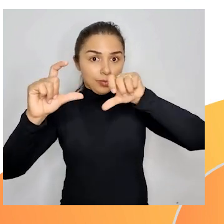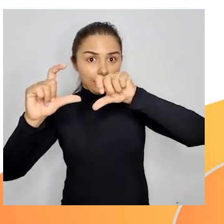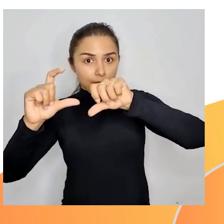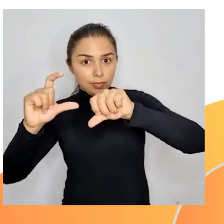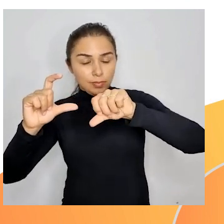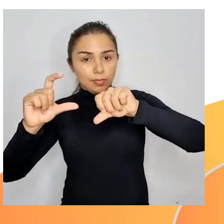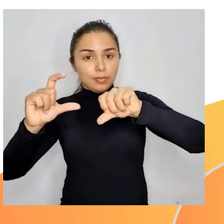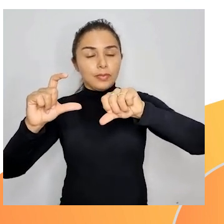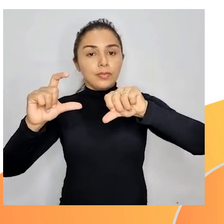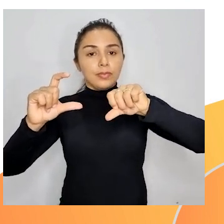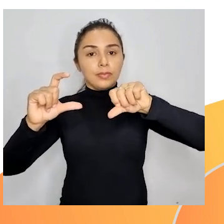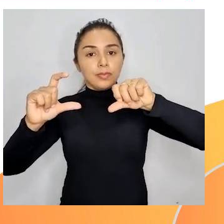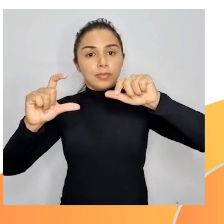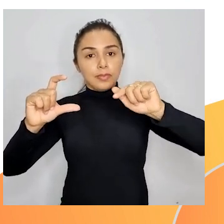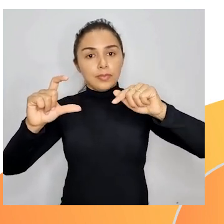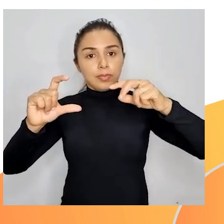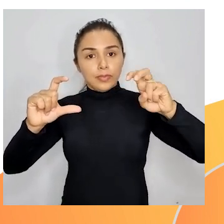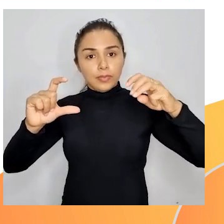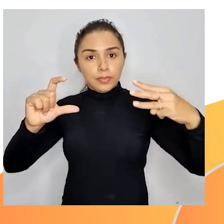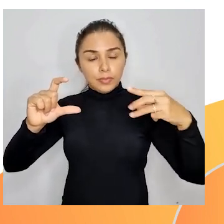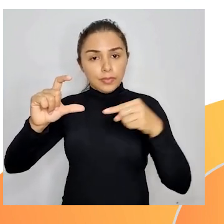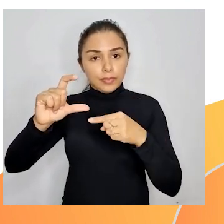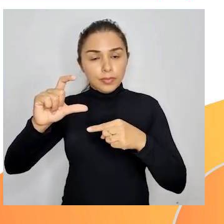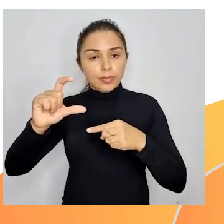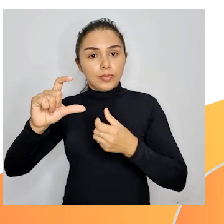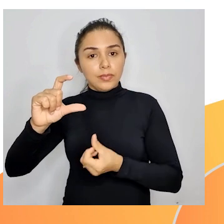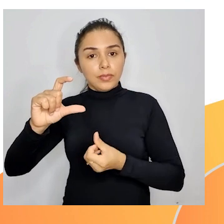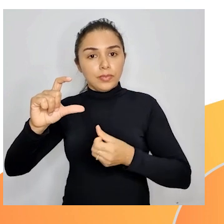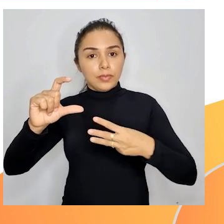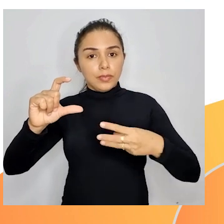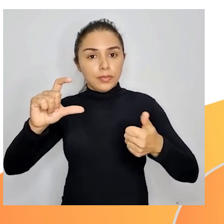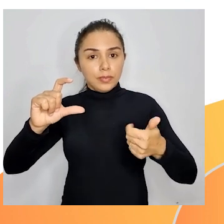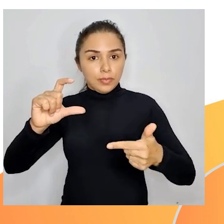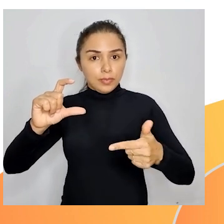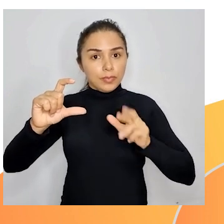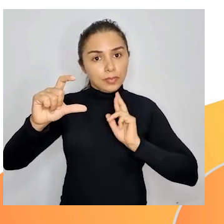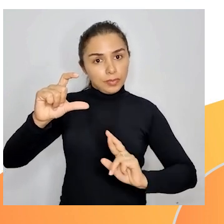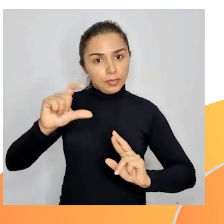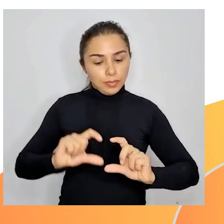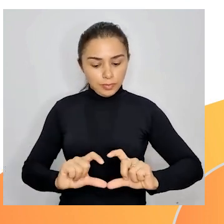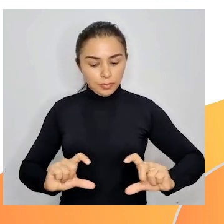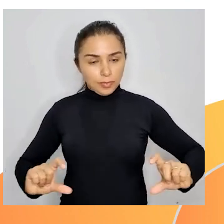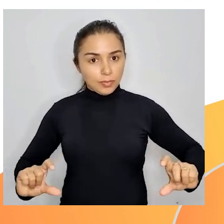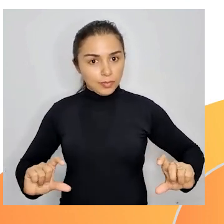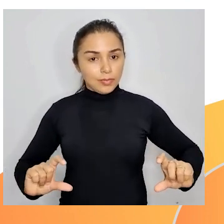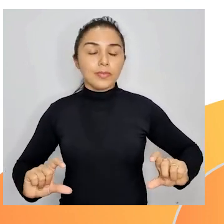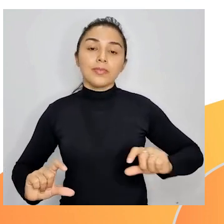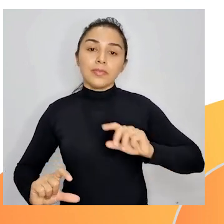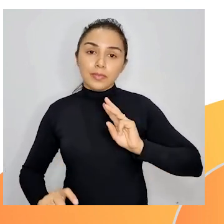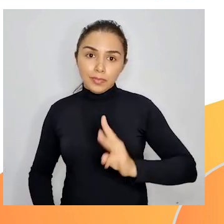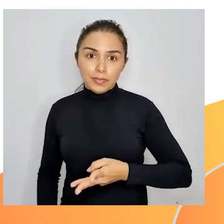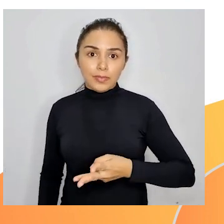9.753 menos 6.312, eu vou obter como resultado